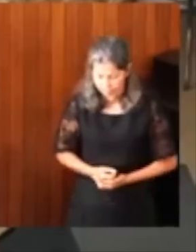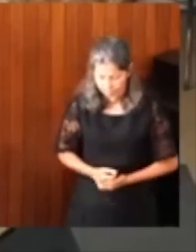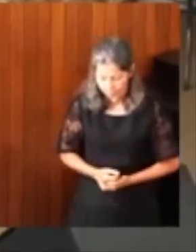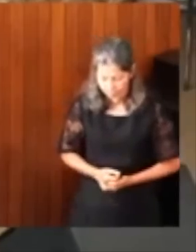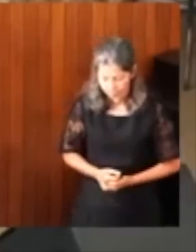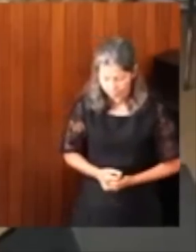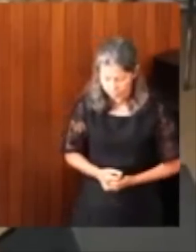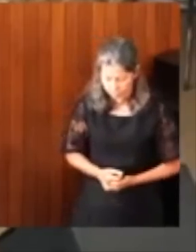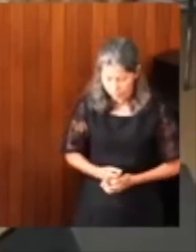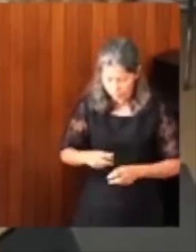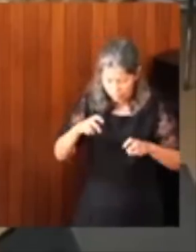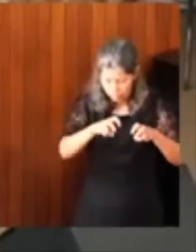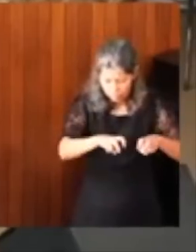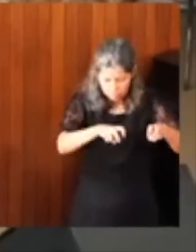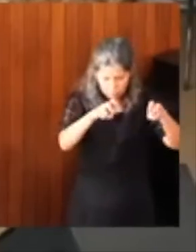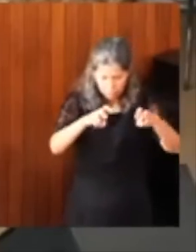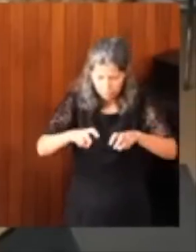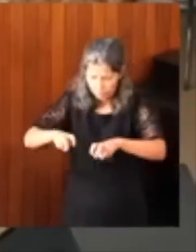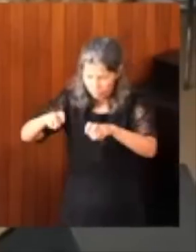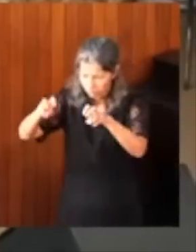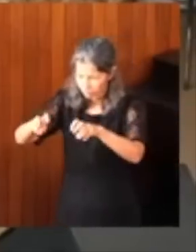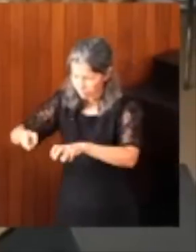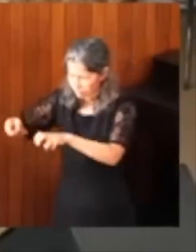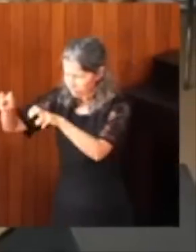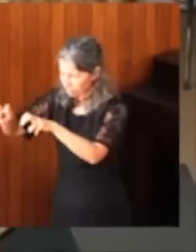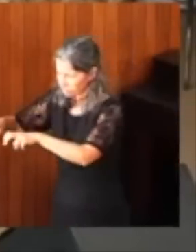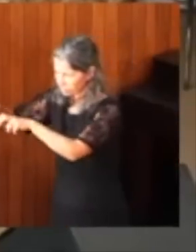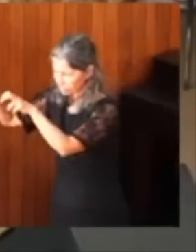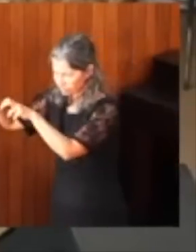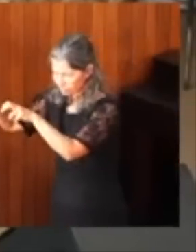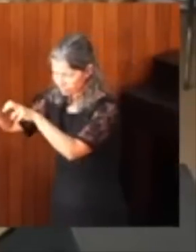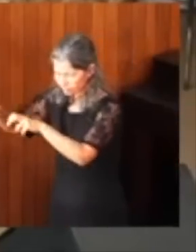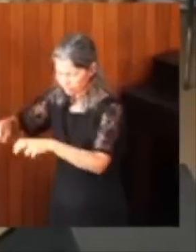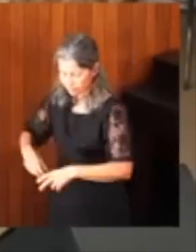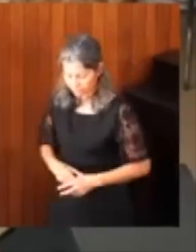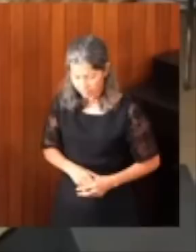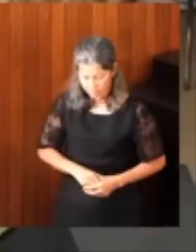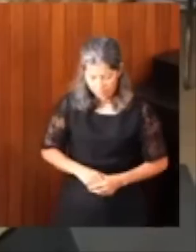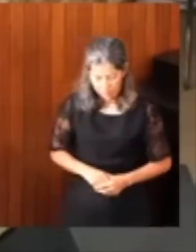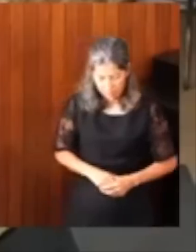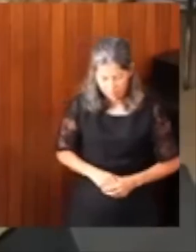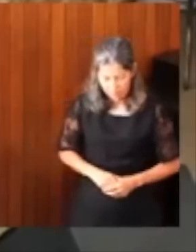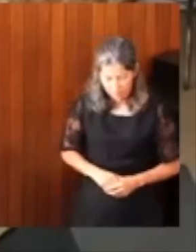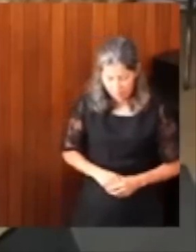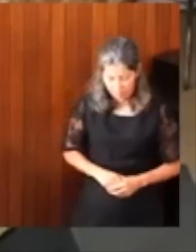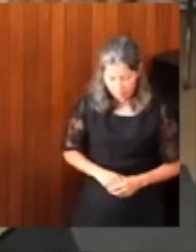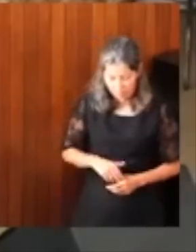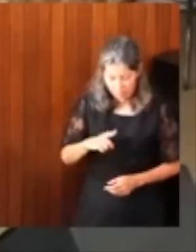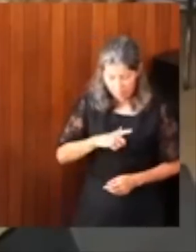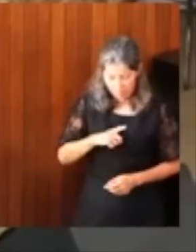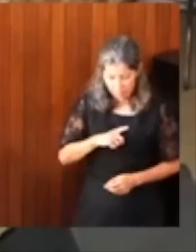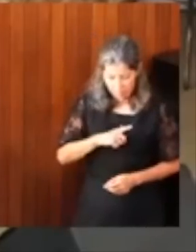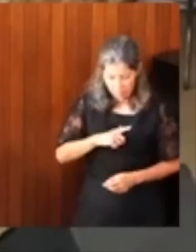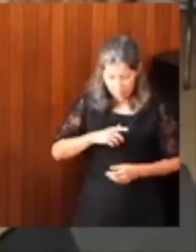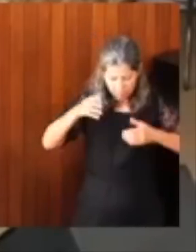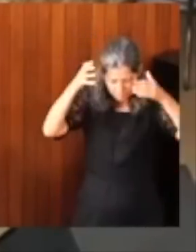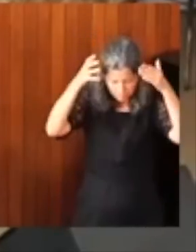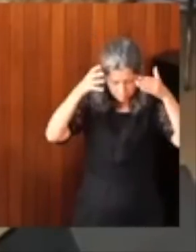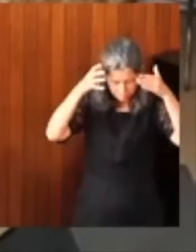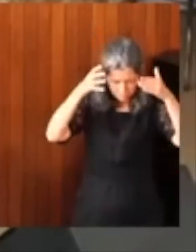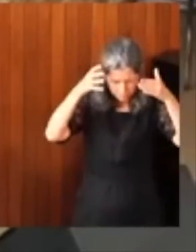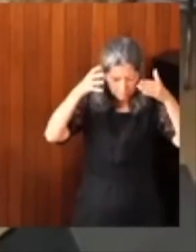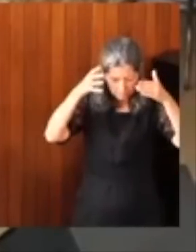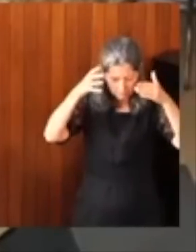seres viventes e dos anciãos, diante do trono. E ninguém podia aprender o cântico, senão